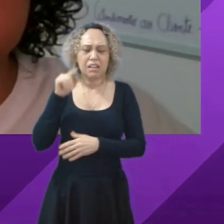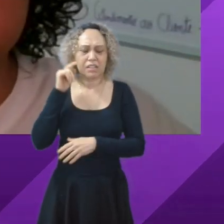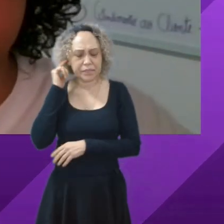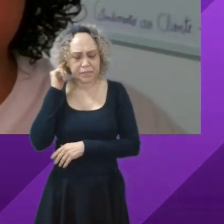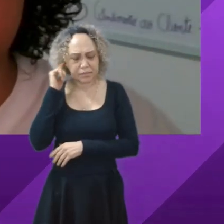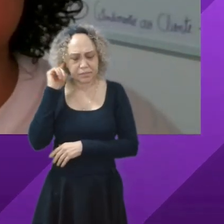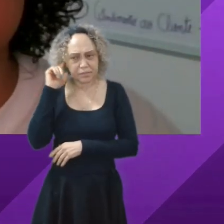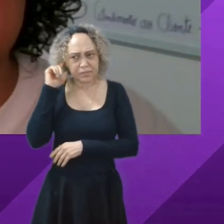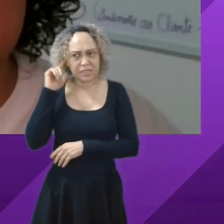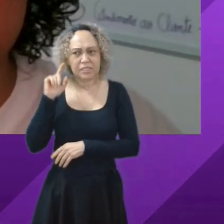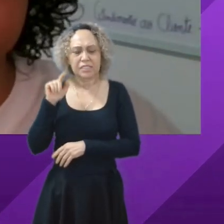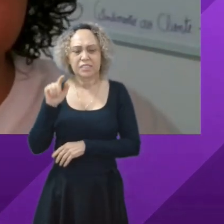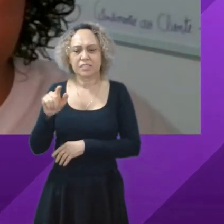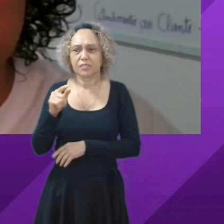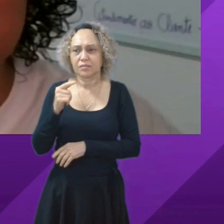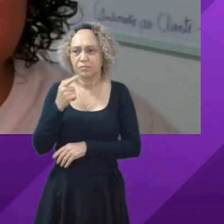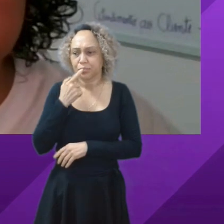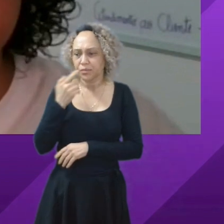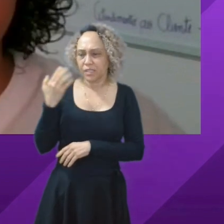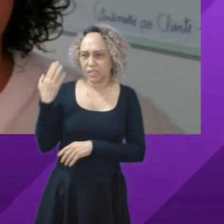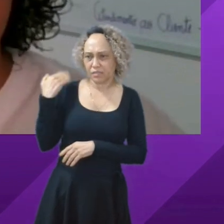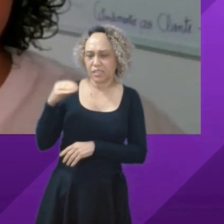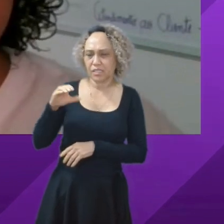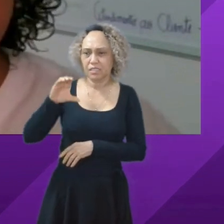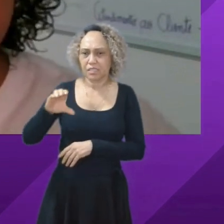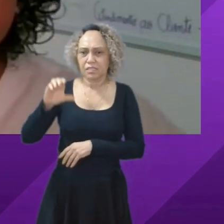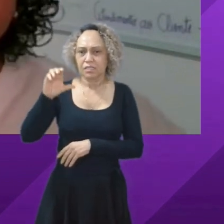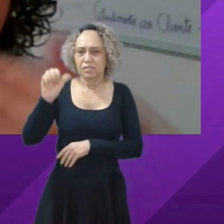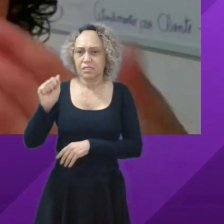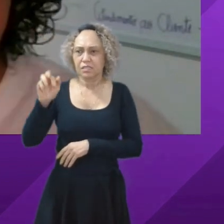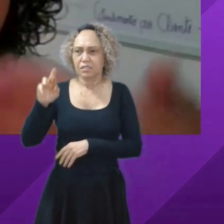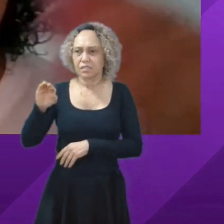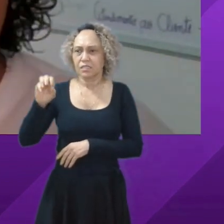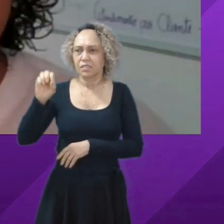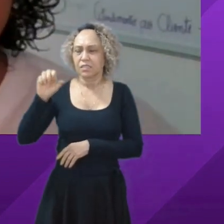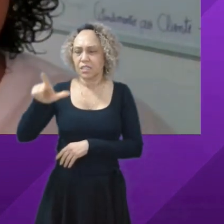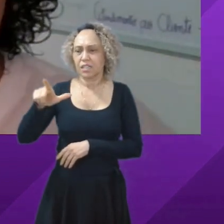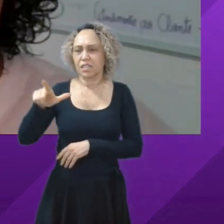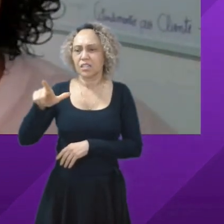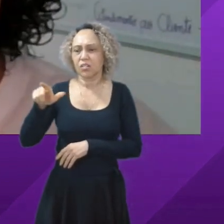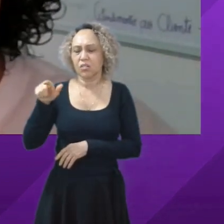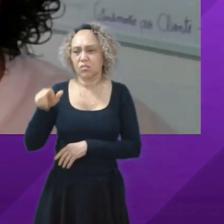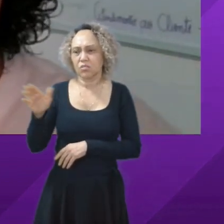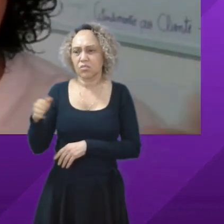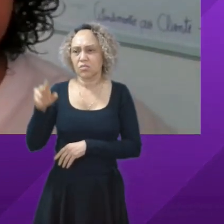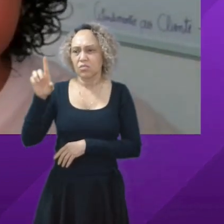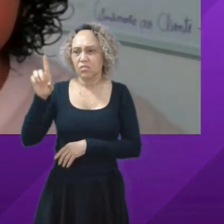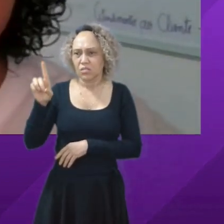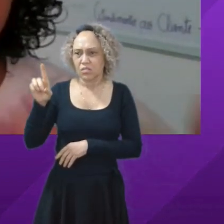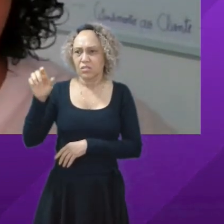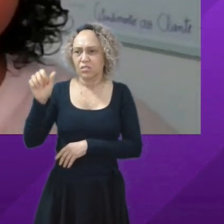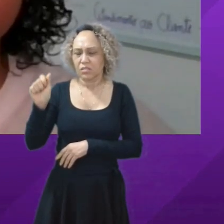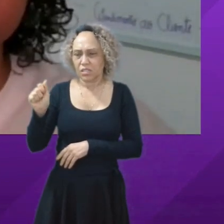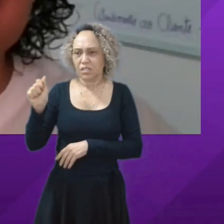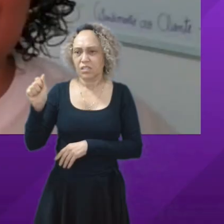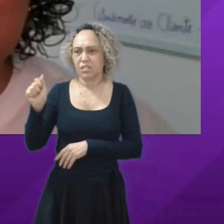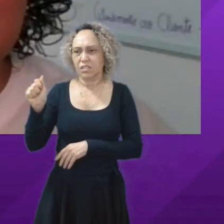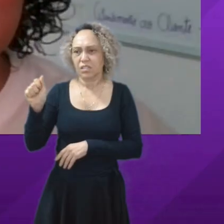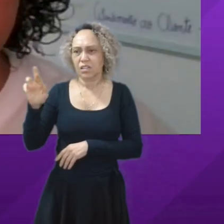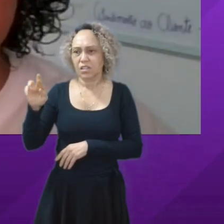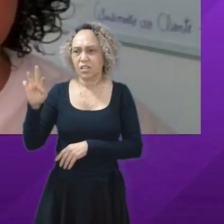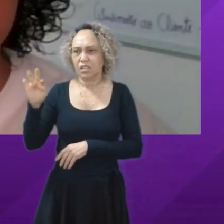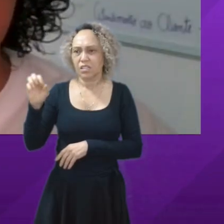teve recentemente o caso da Carol D'Artora. E eu acho que dentro desse universo digital não cabe mais